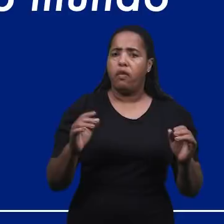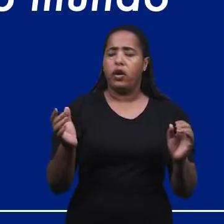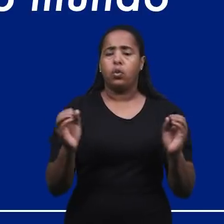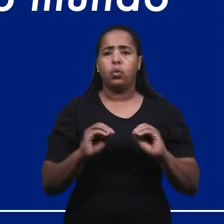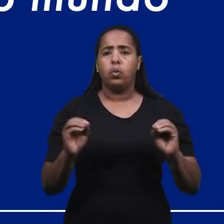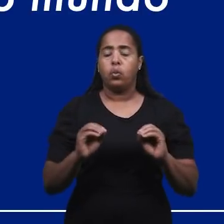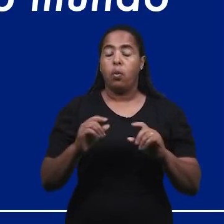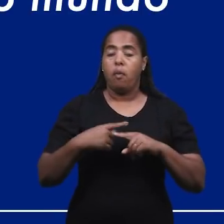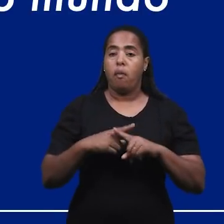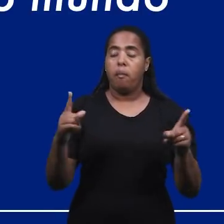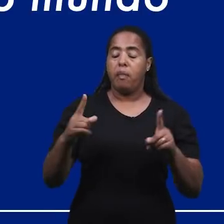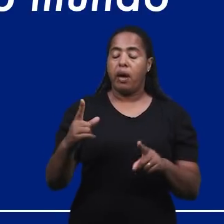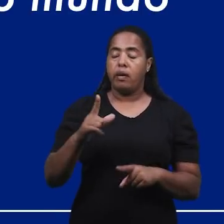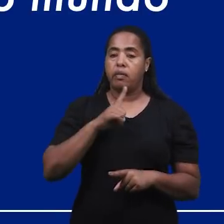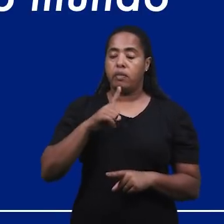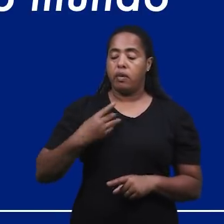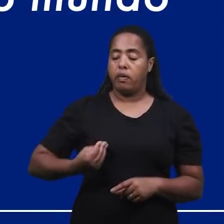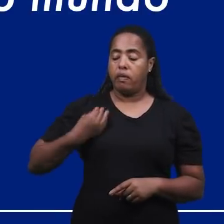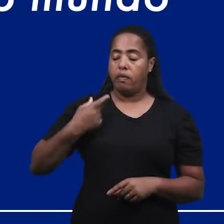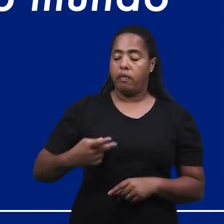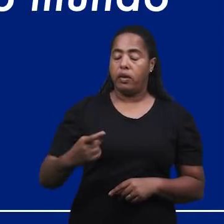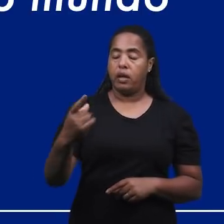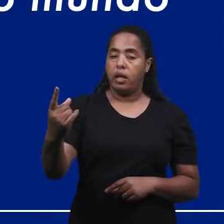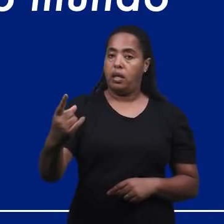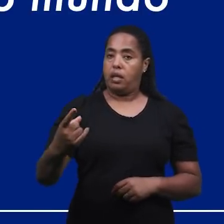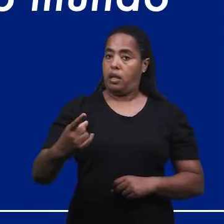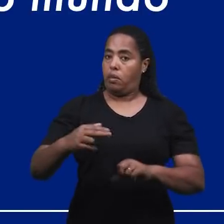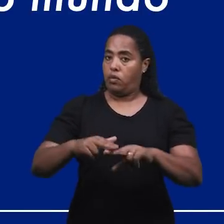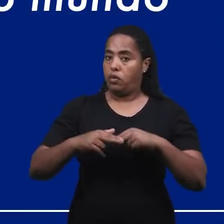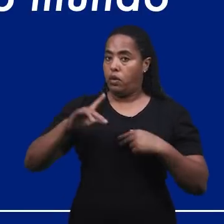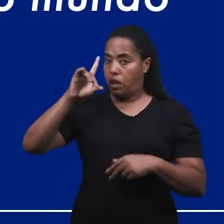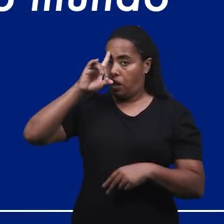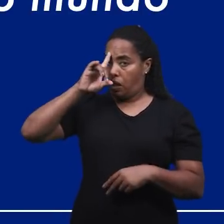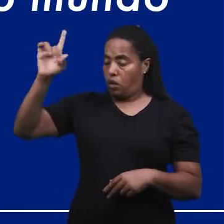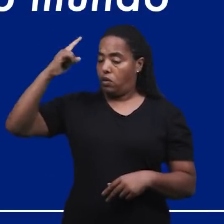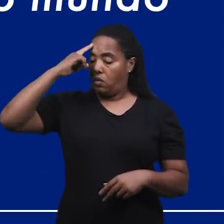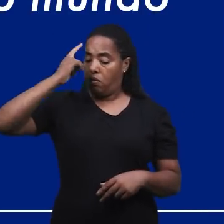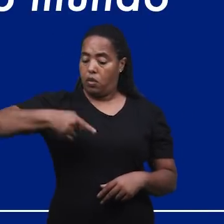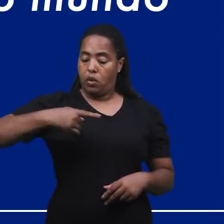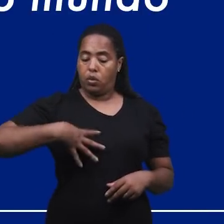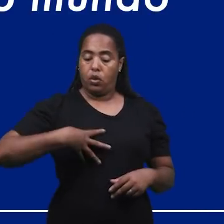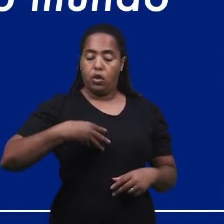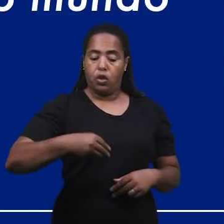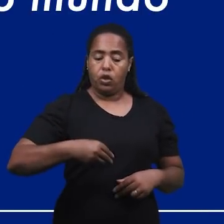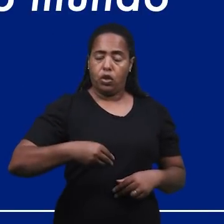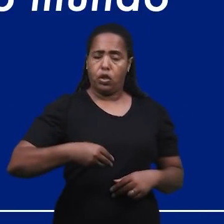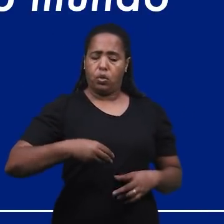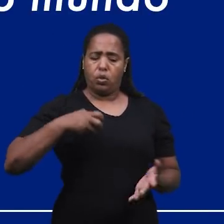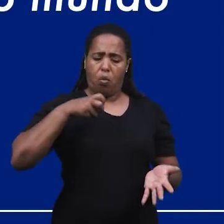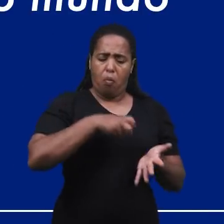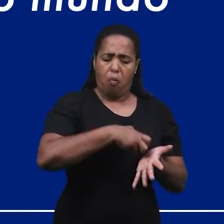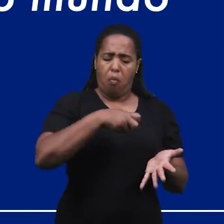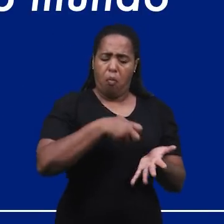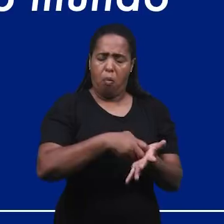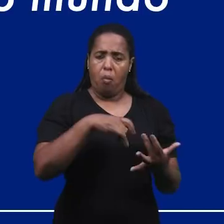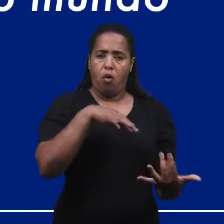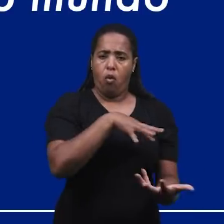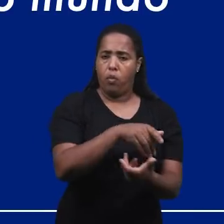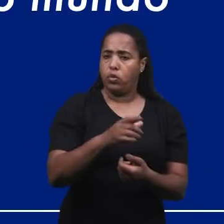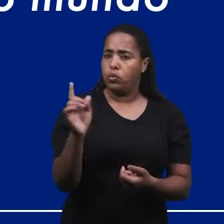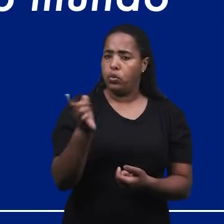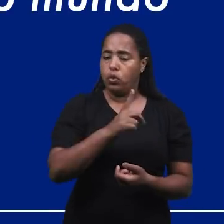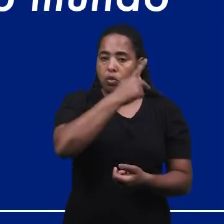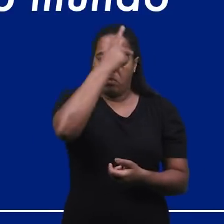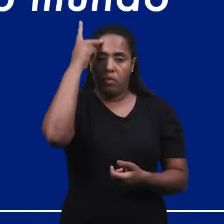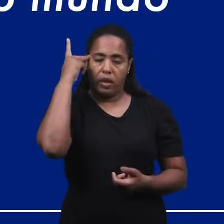a vida eterna. Porque Deus enviou o seu Filho ao mundo não para que condenasse o mundo, mas para que o